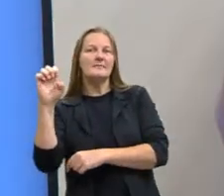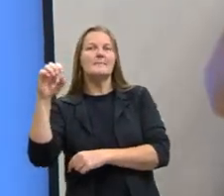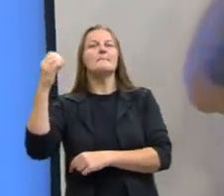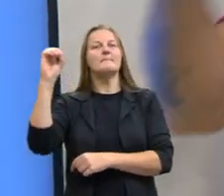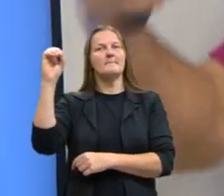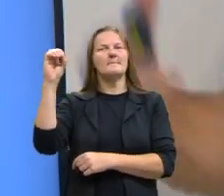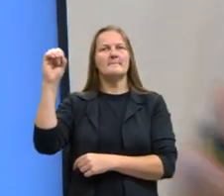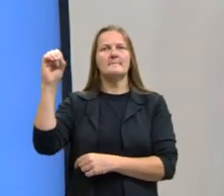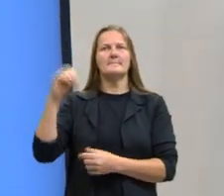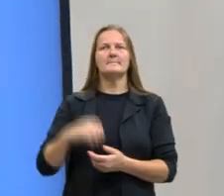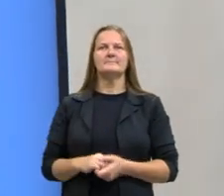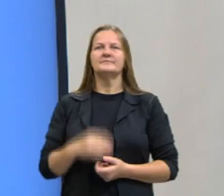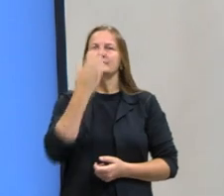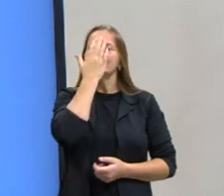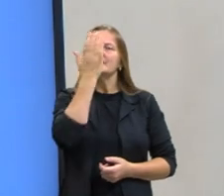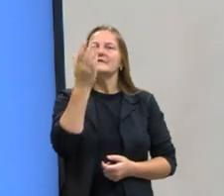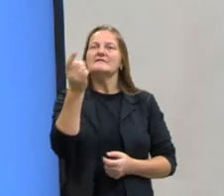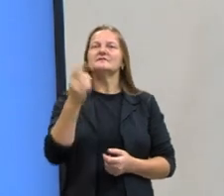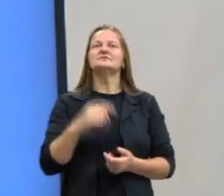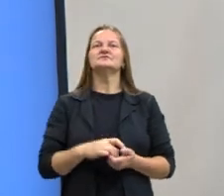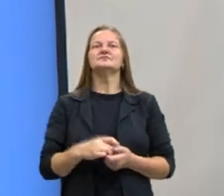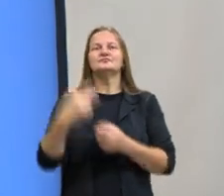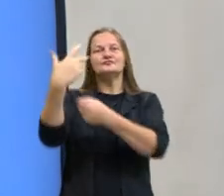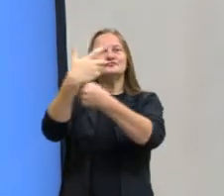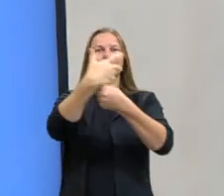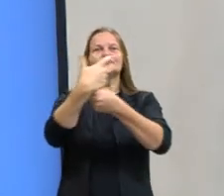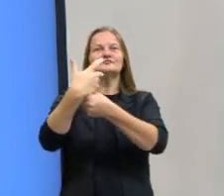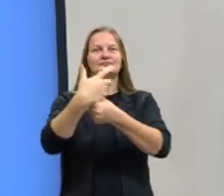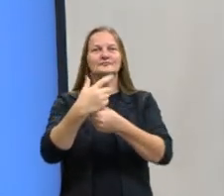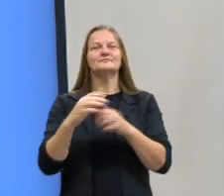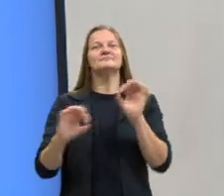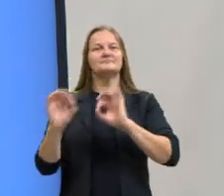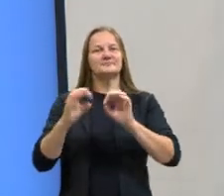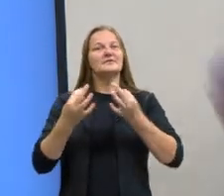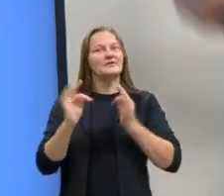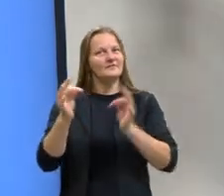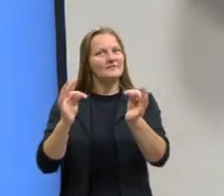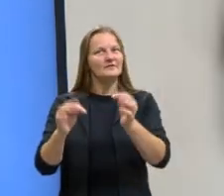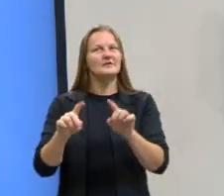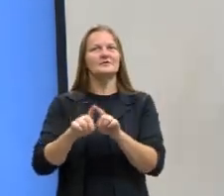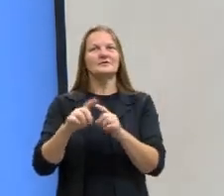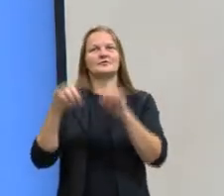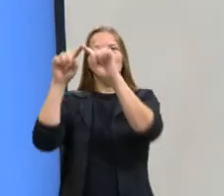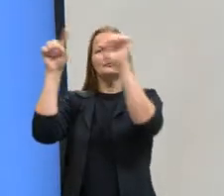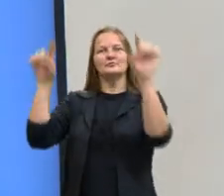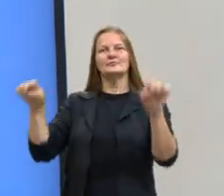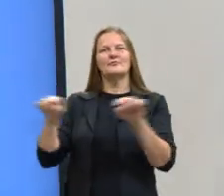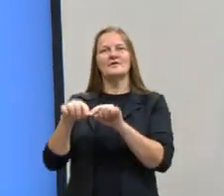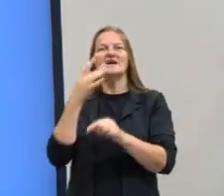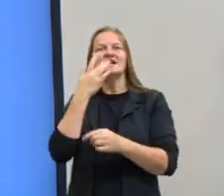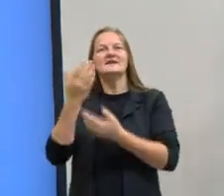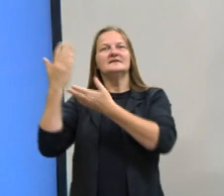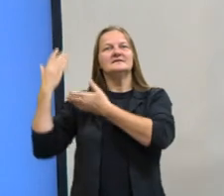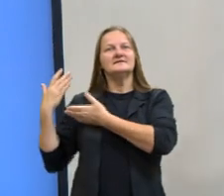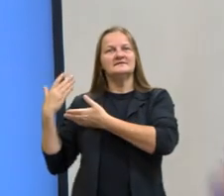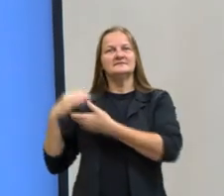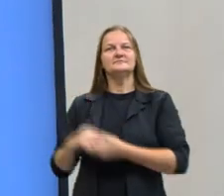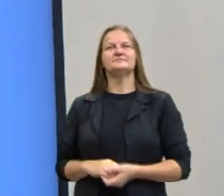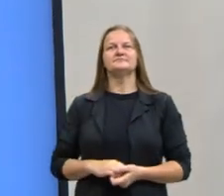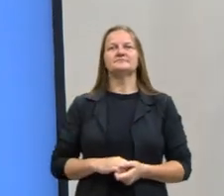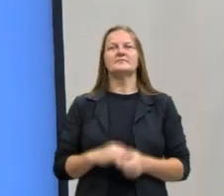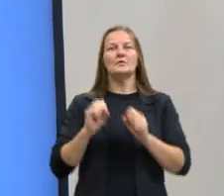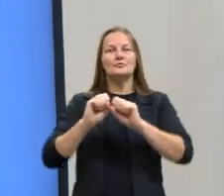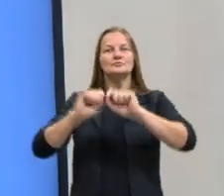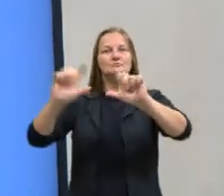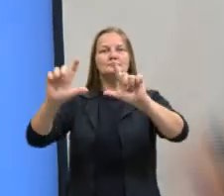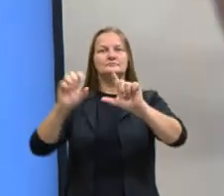Alegre aqui na minha frente Os câmeras enfim o pessoal da Equipe técnica eu tenho um quadro branco atrás de mim no qual são